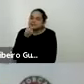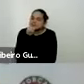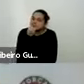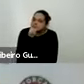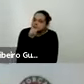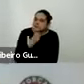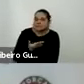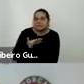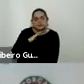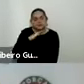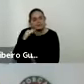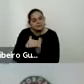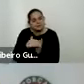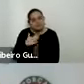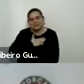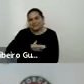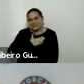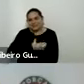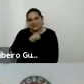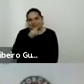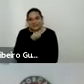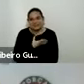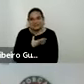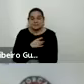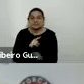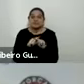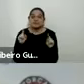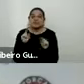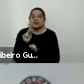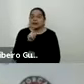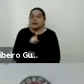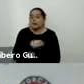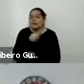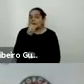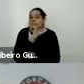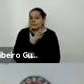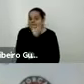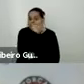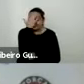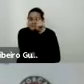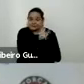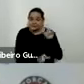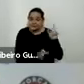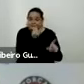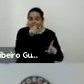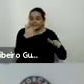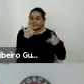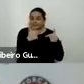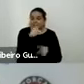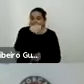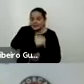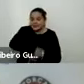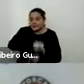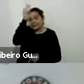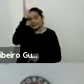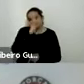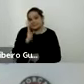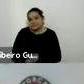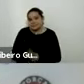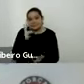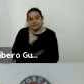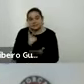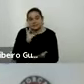Nós estamos bem. Só que quem não vai bem são os trabalhadores brasileiros, porque a cada sexta-feira nós